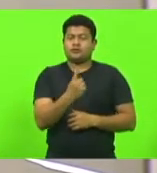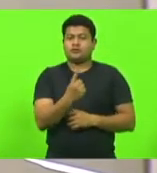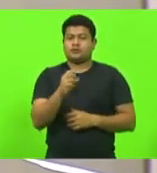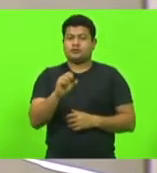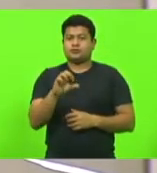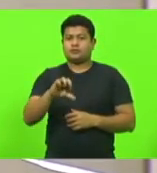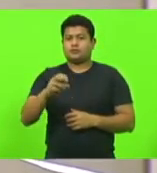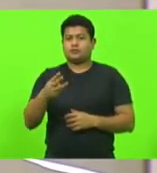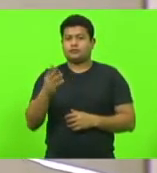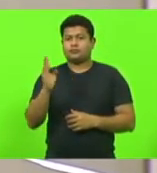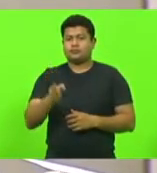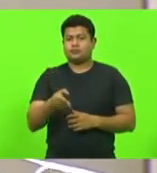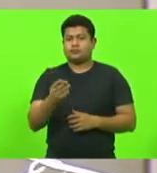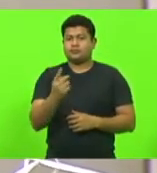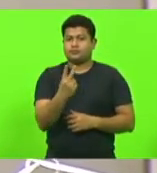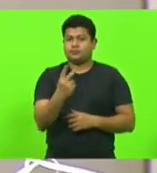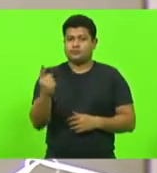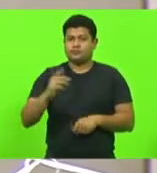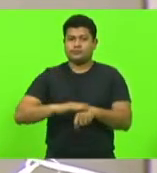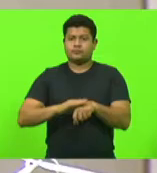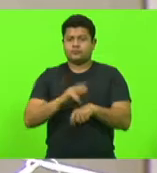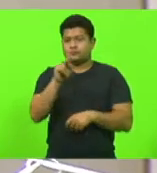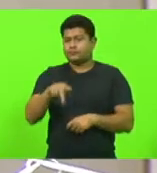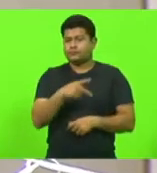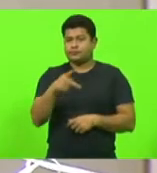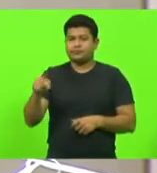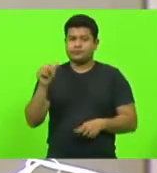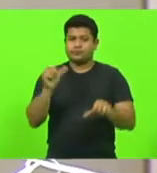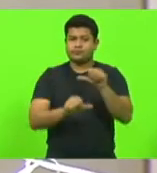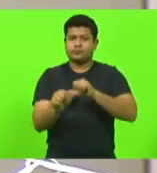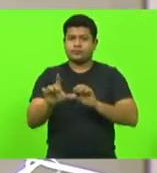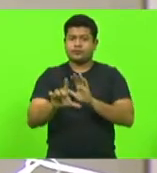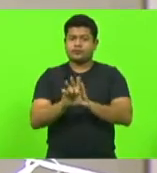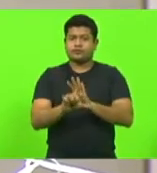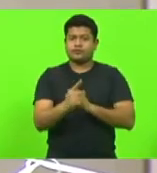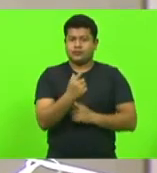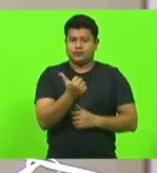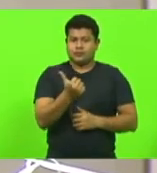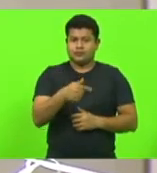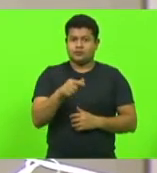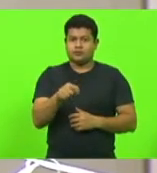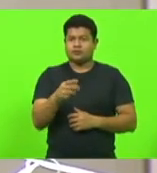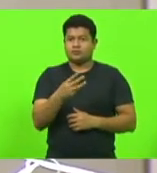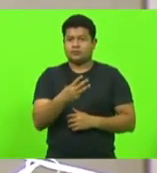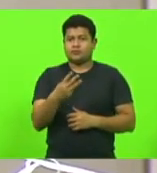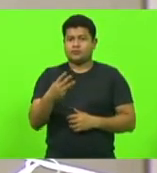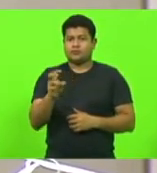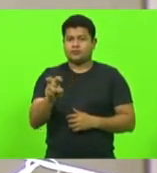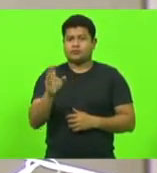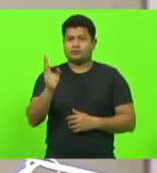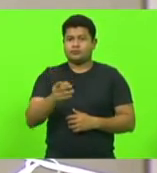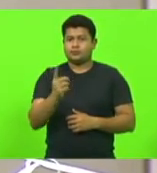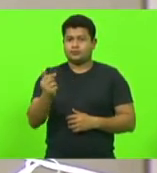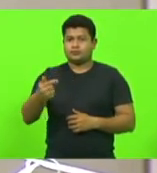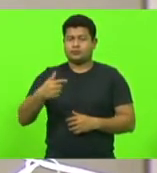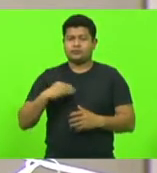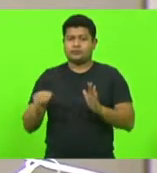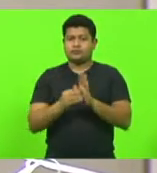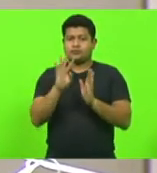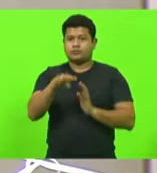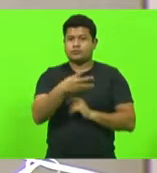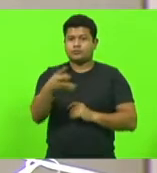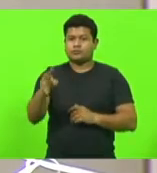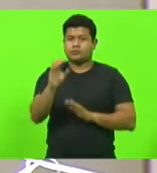193.3/2021, autor deputado padre Pedro Baldiceira. Altera a lei 17.335 de 2017 para incluir no calendário oficial do